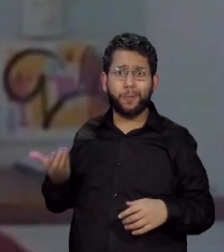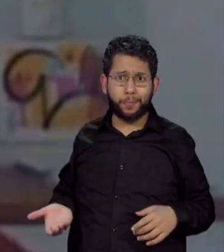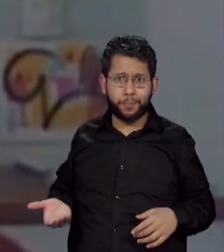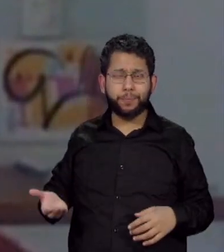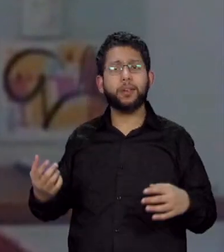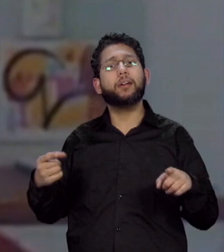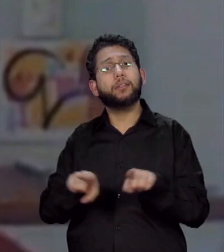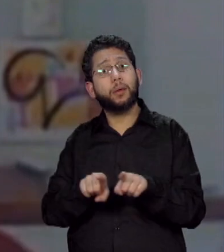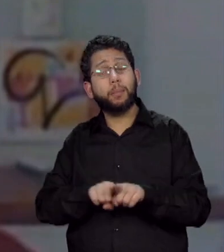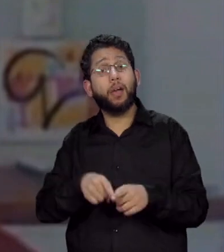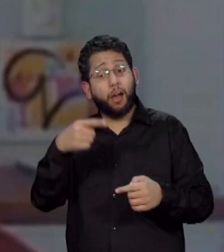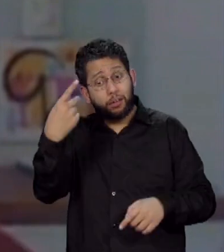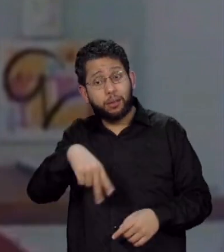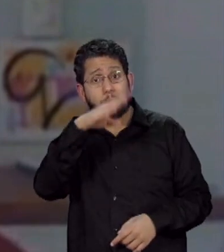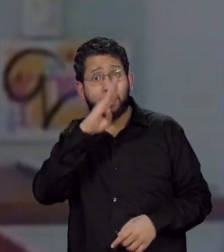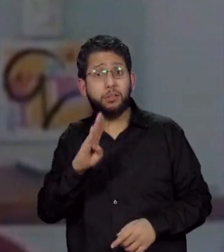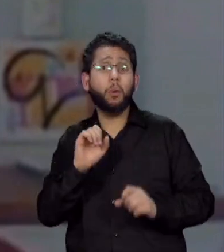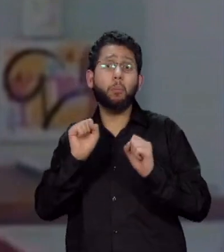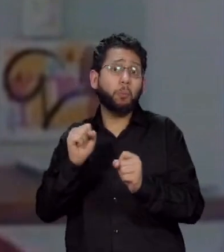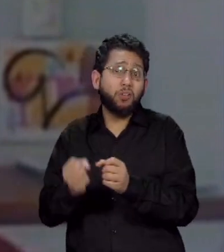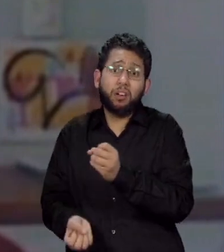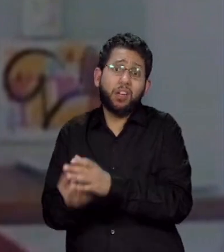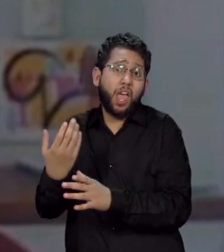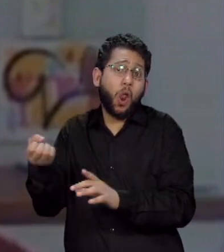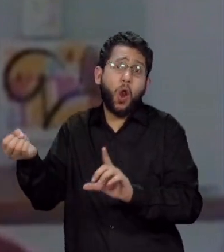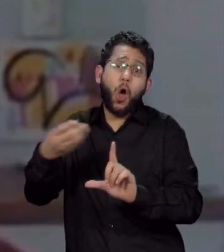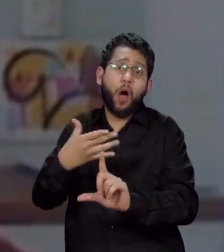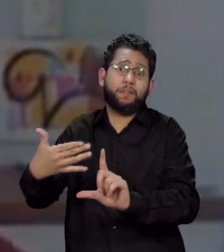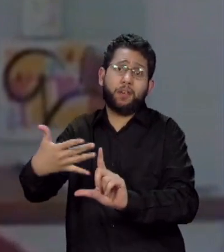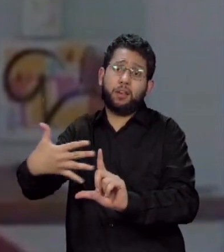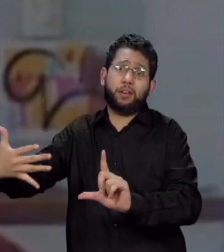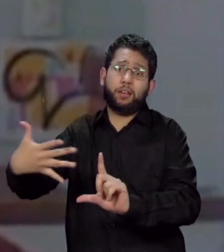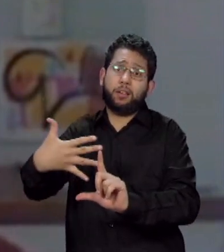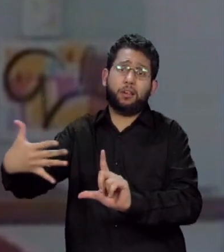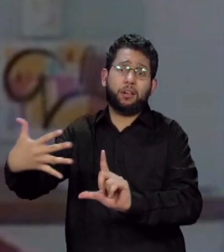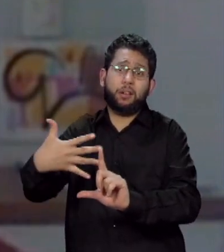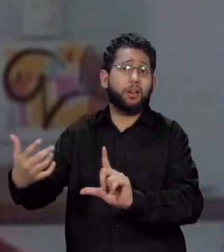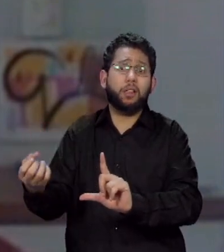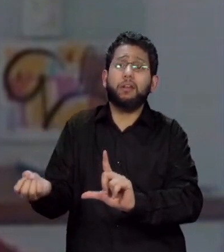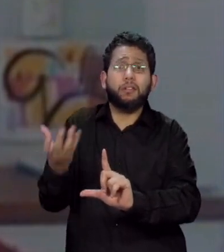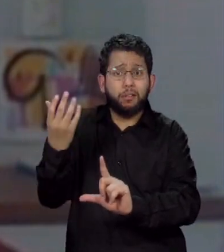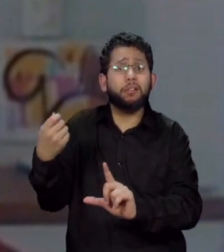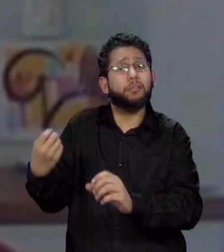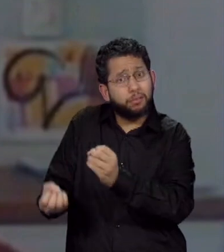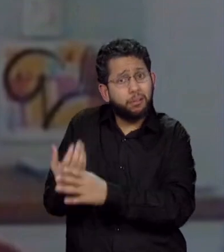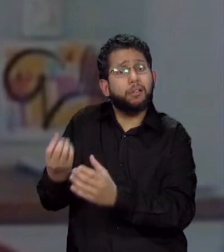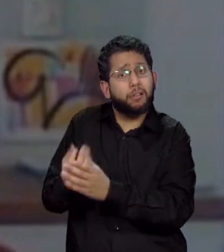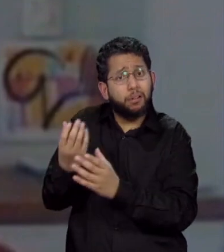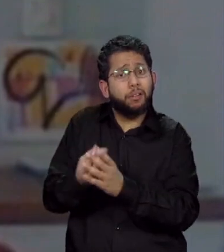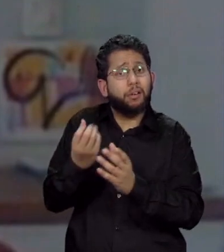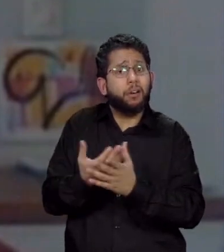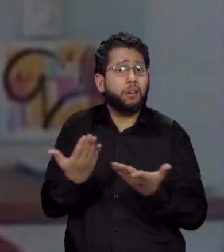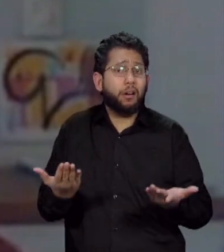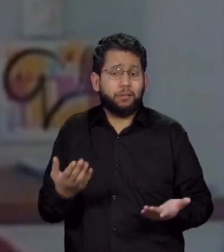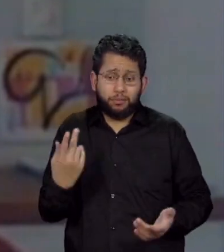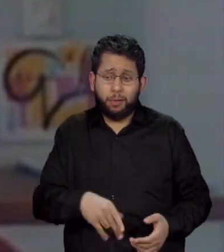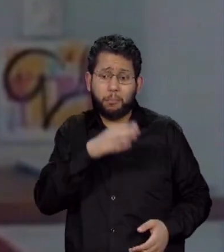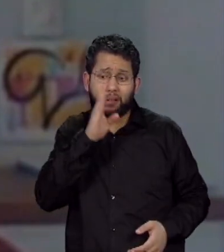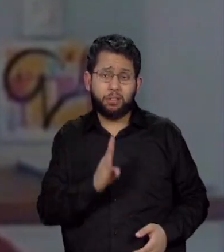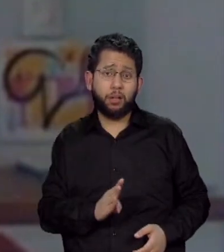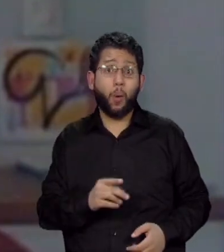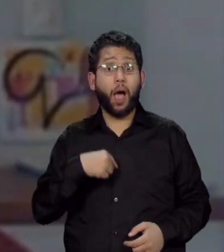de novas plataformas para o Brasil. Então, o Brasil hoje conta com inúmeras plataformas, né? Tanto brasileiras quanto